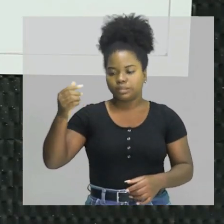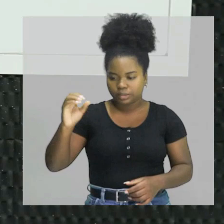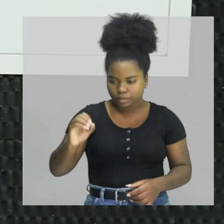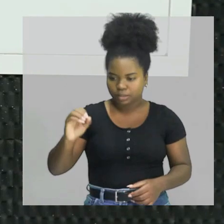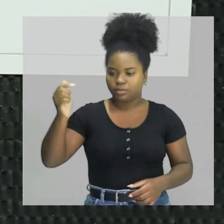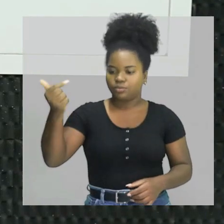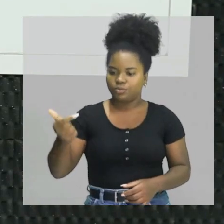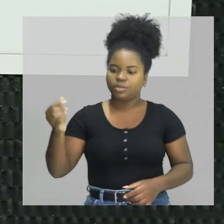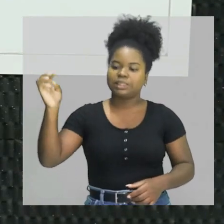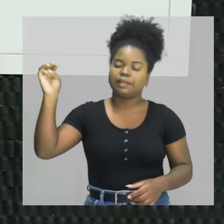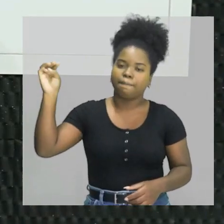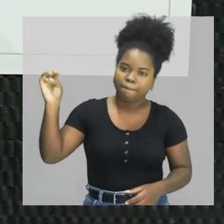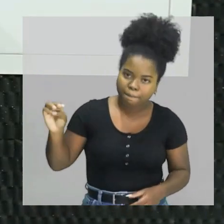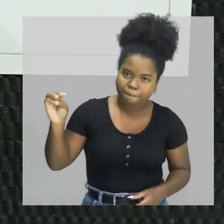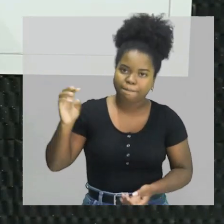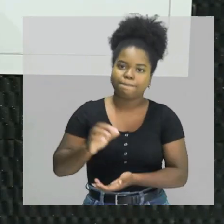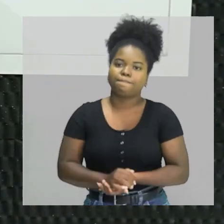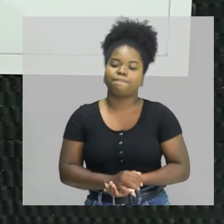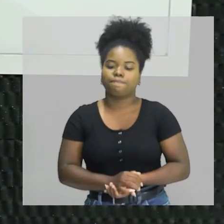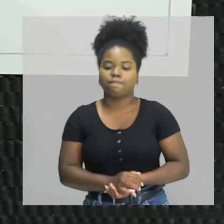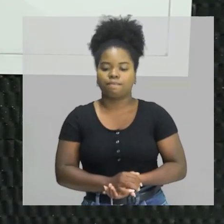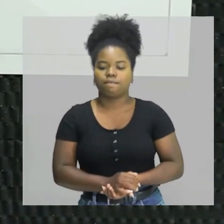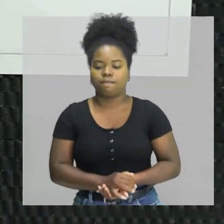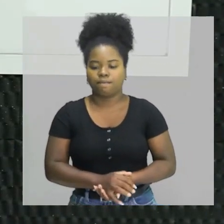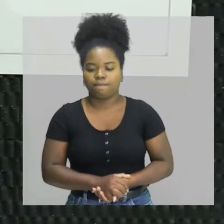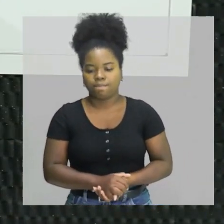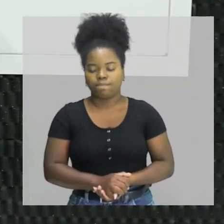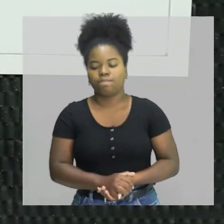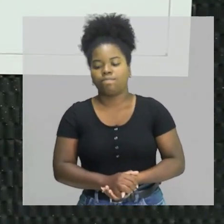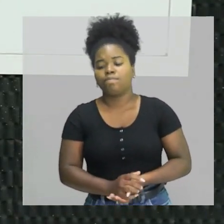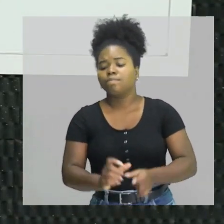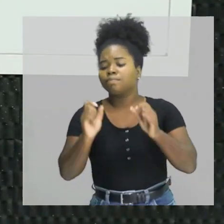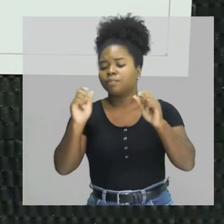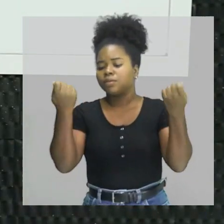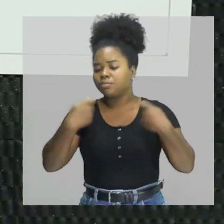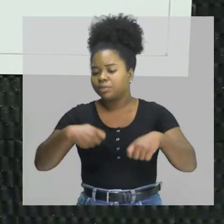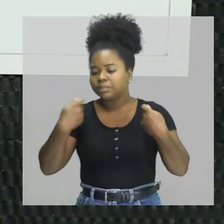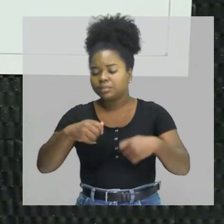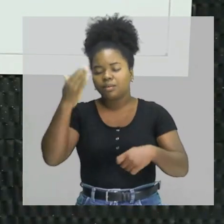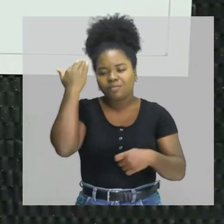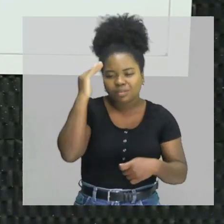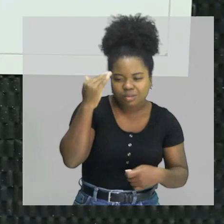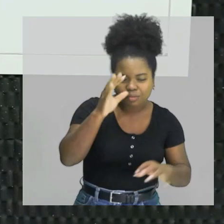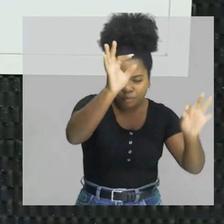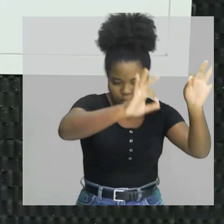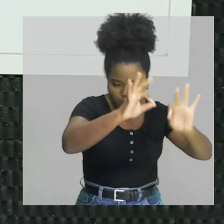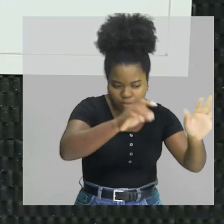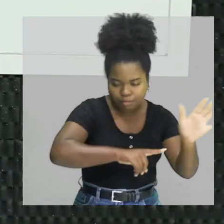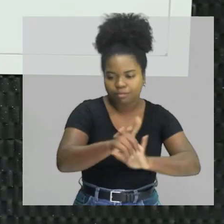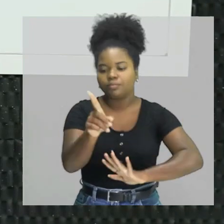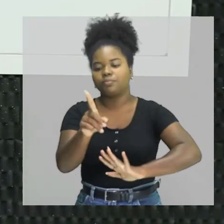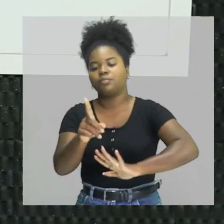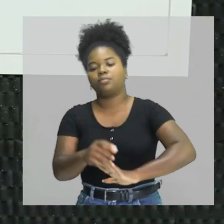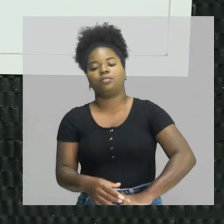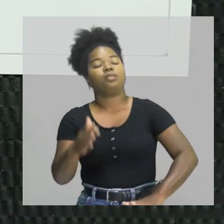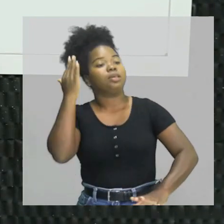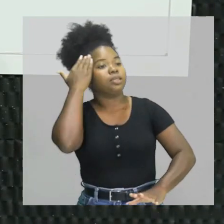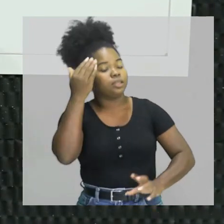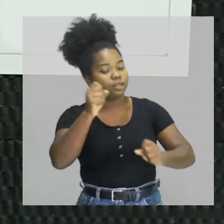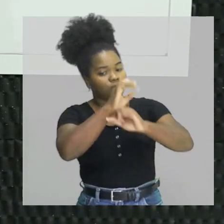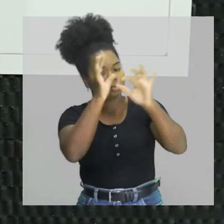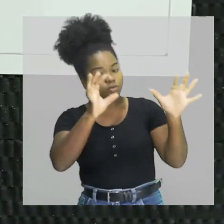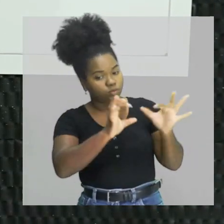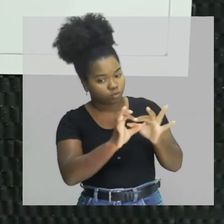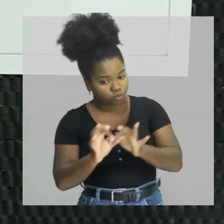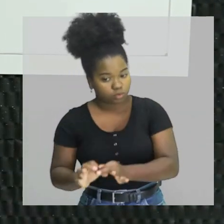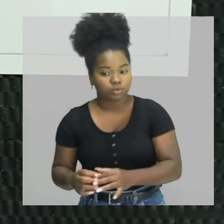4,02 metros. Tá? Então, o que eu precisava saber para fazer essa questão? Além de entender o contexto, né, pegar